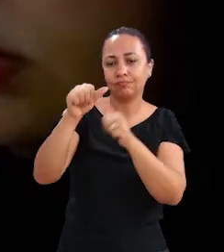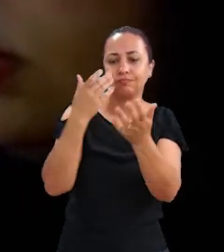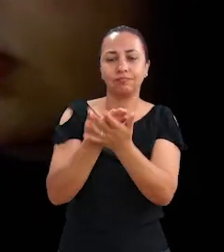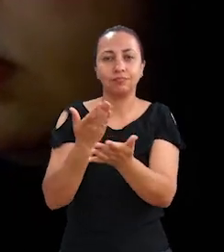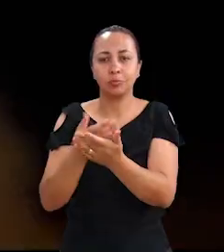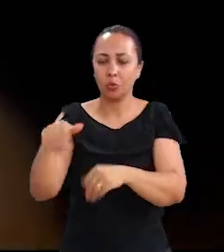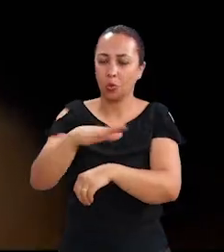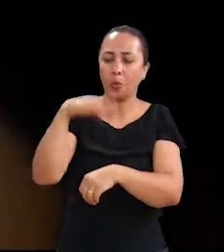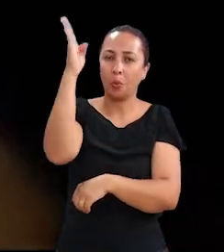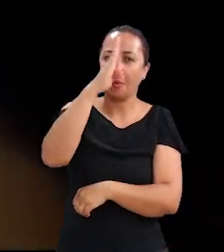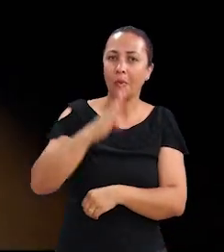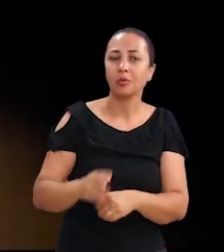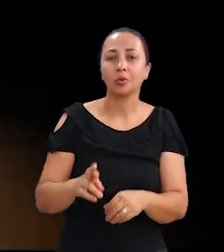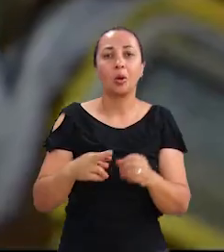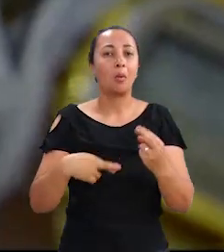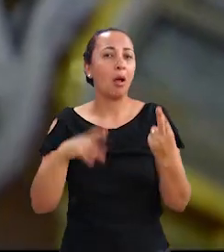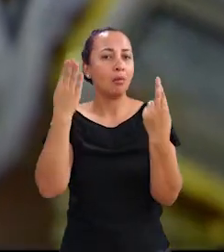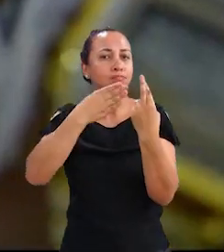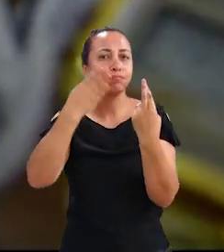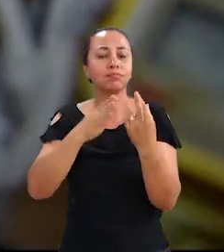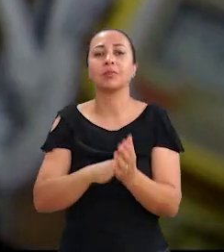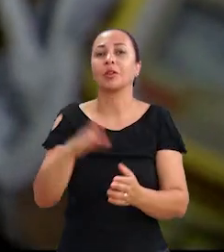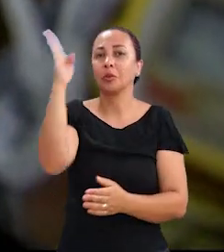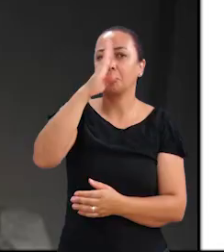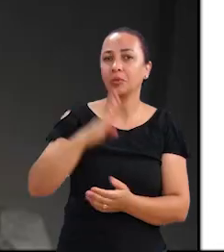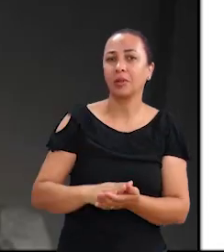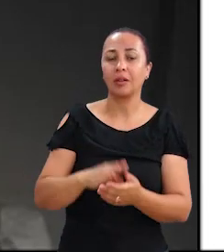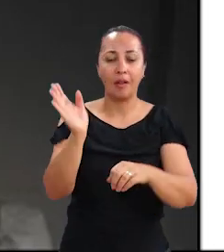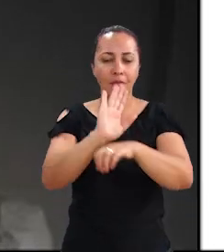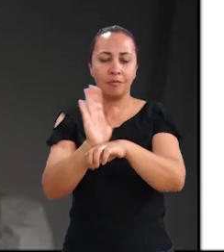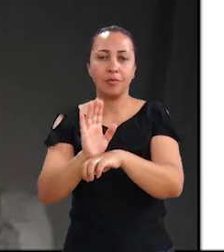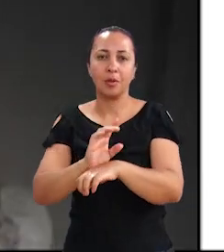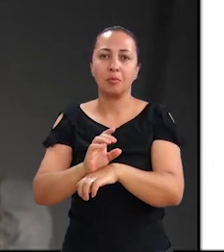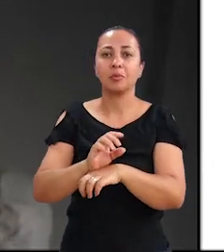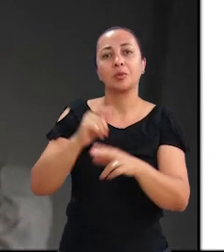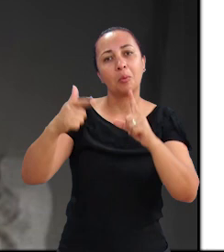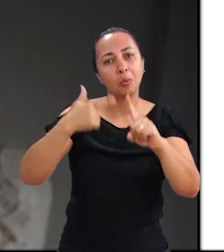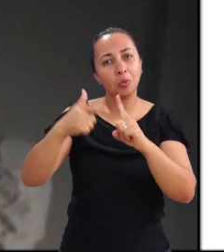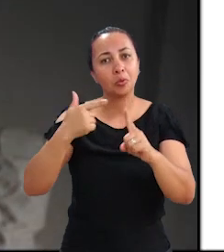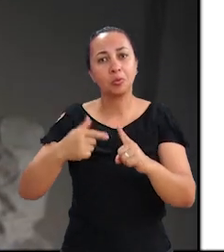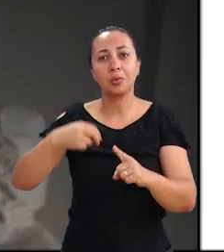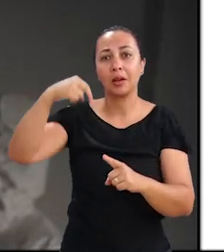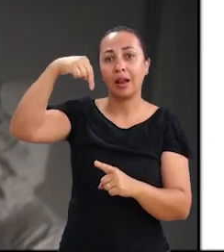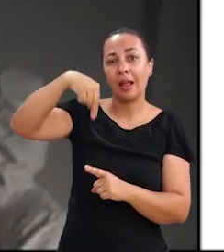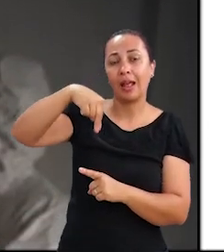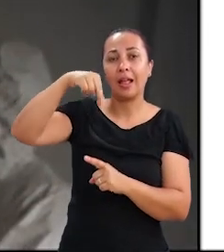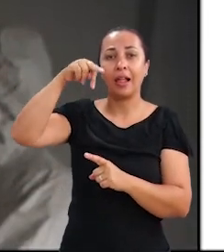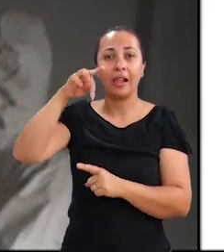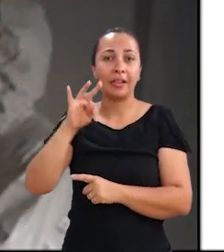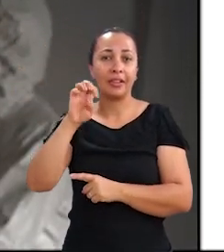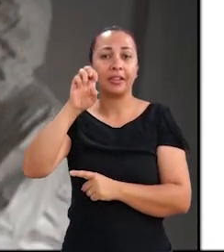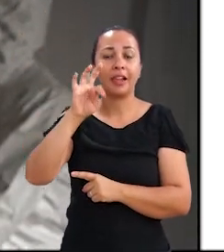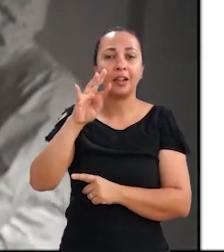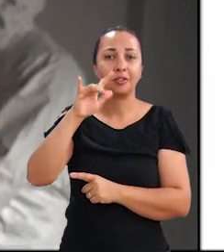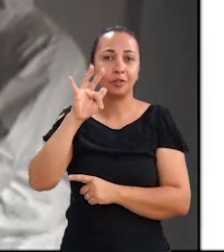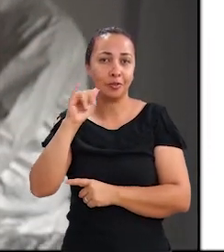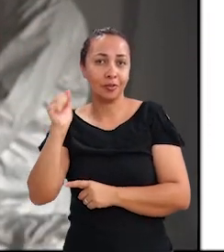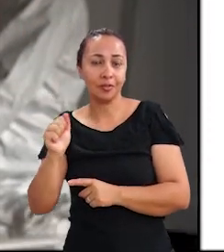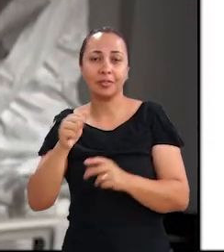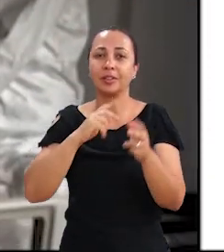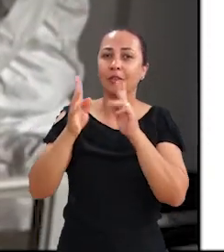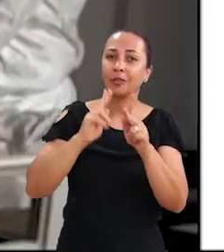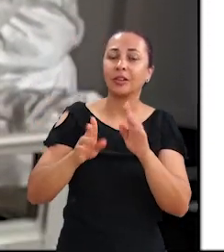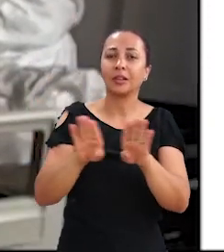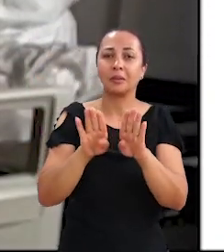desenvolvem estudos sobre o Brasil, sobre a representação dos brasileiros em filmes produzidos pela Netflix, em notícias publicadas